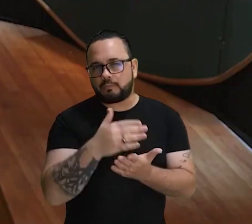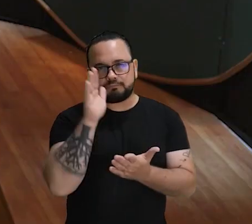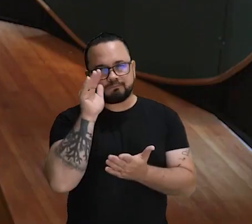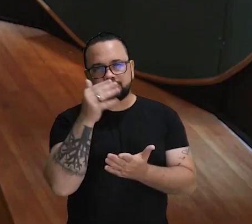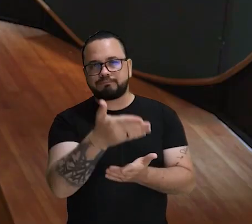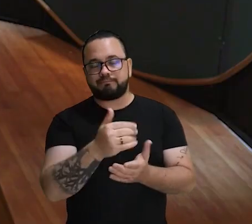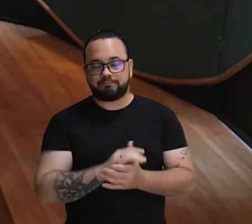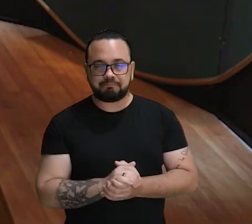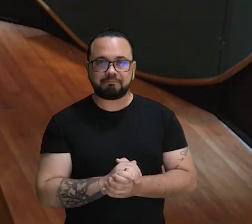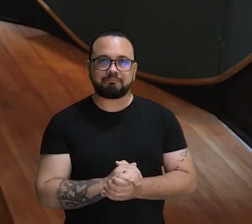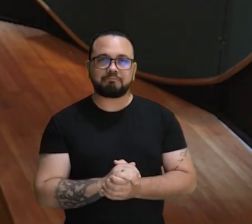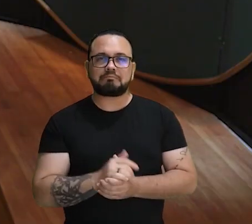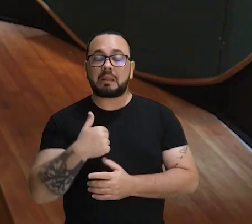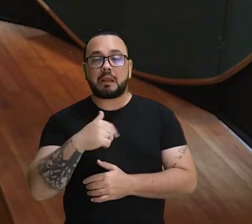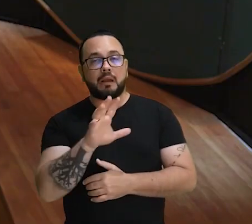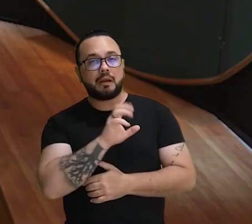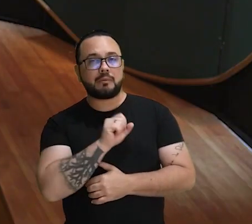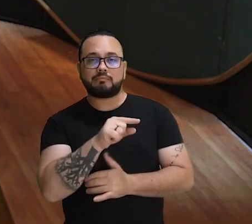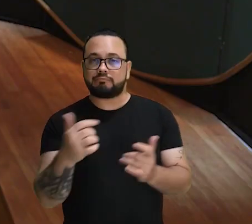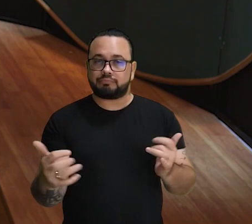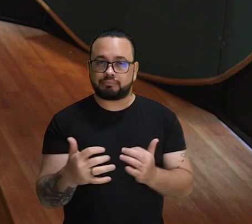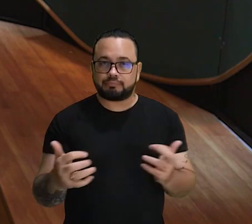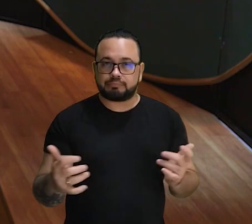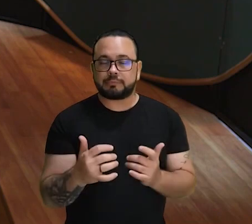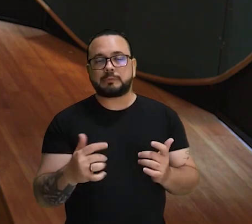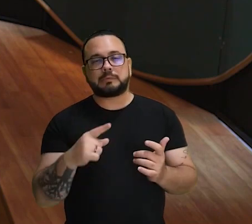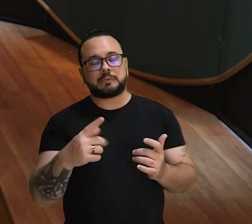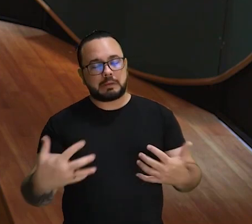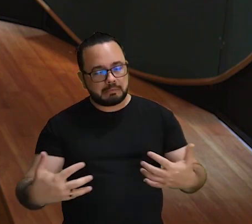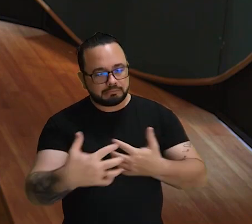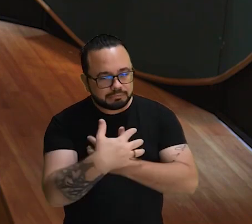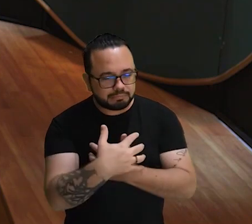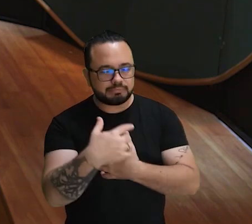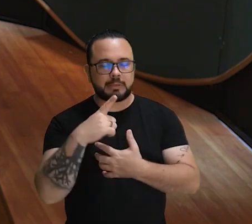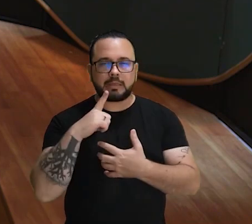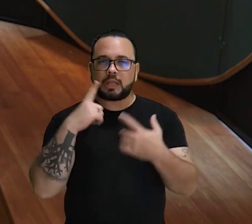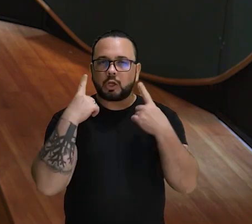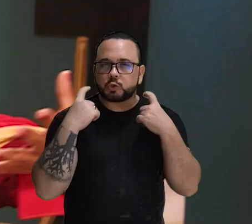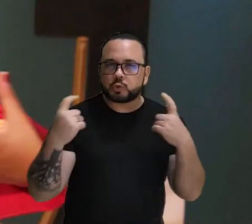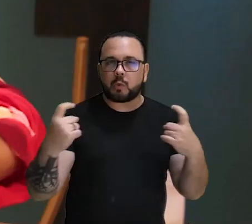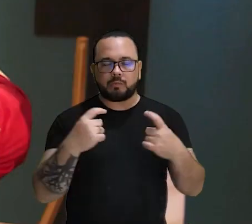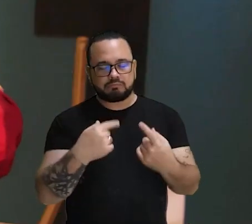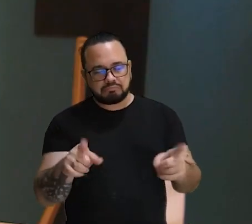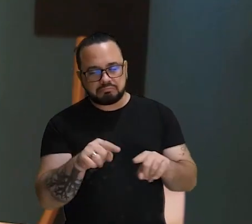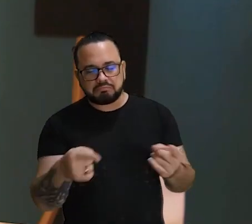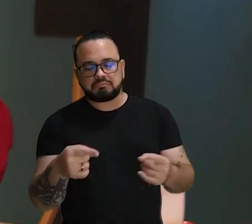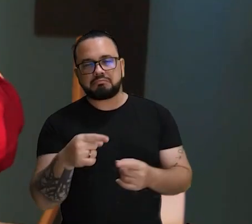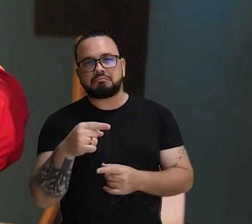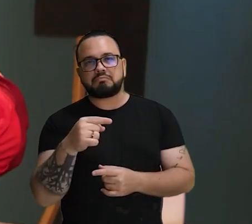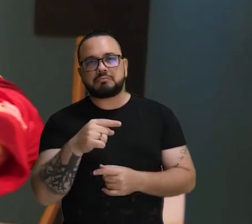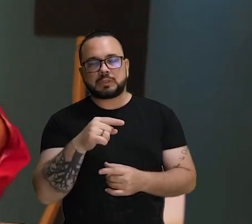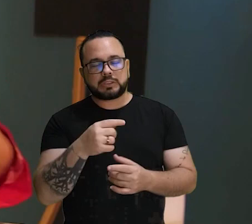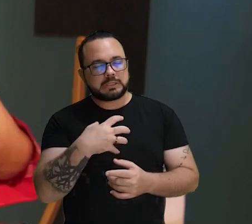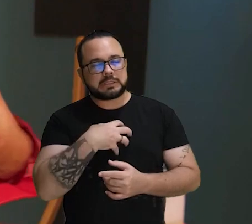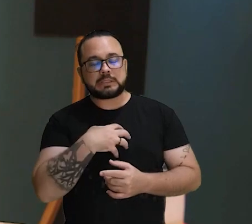né? E aí eu fiquei apaixonada por aquilo, né? Esse instrumento que você abraça e sai tanto som. Você tá ali, né, quando